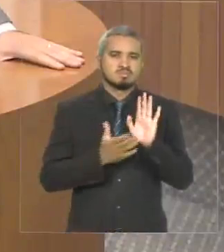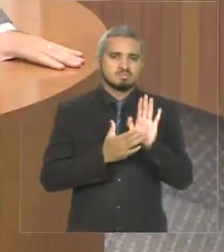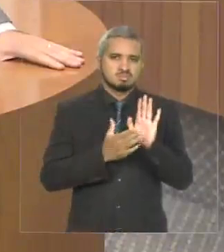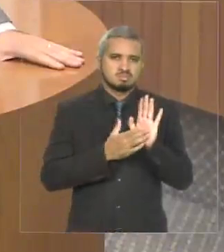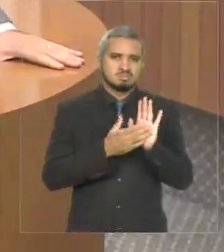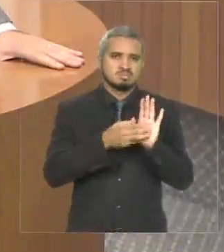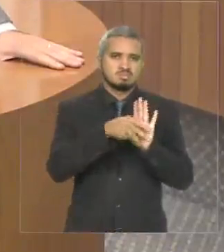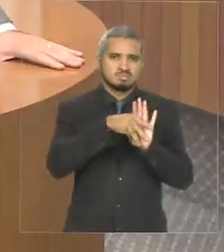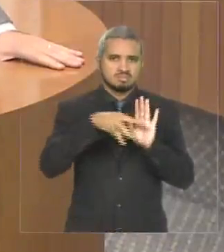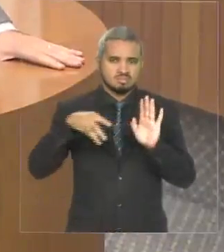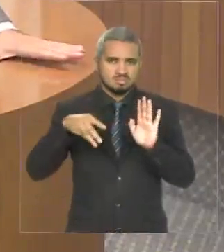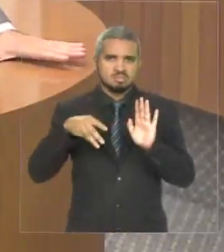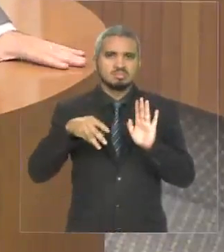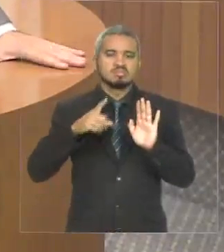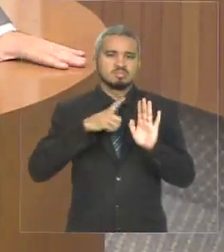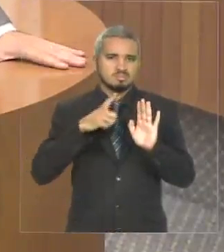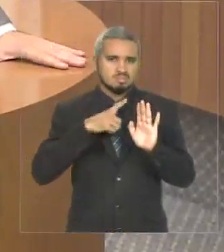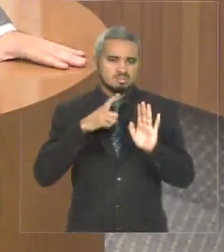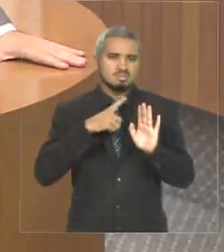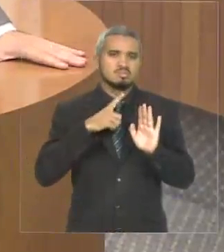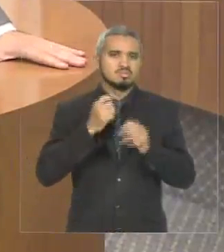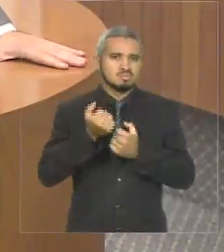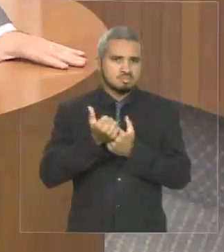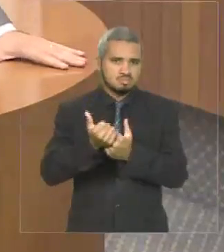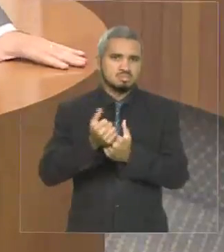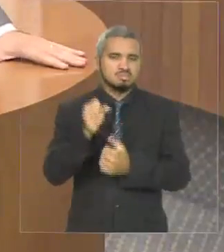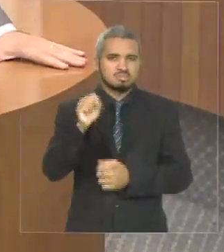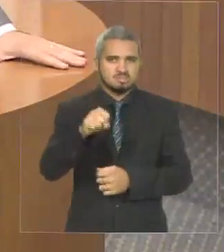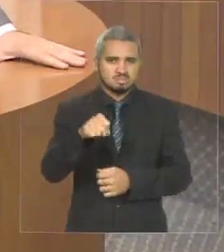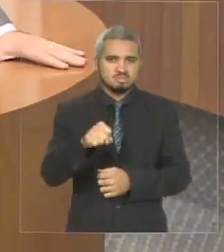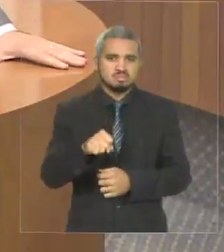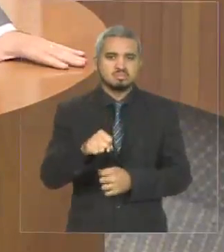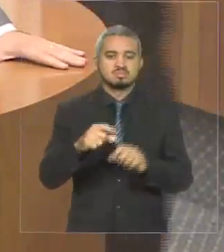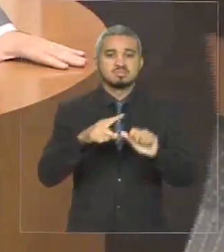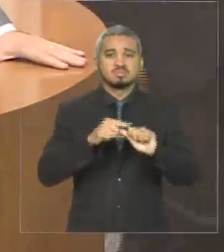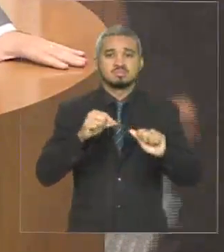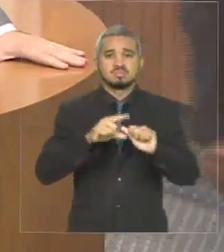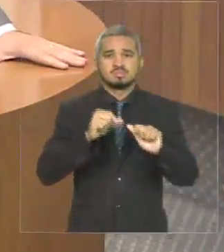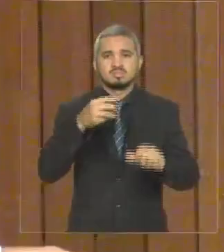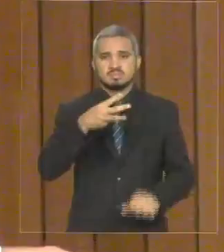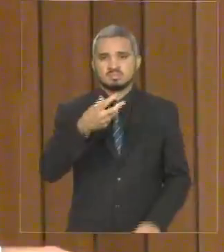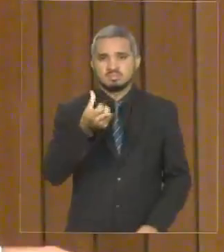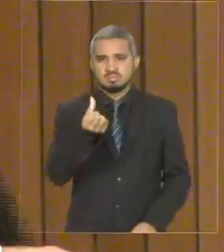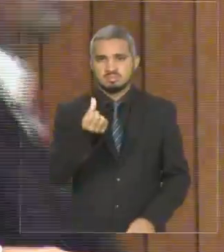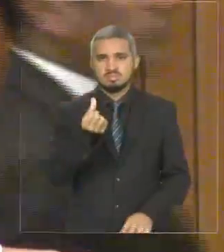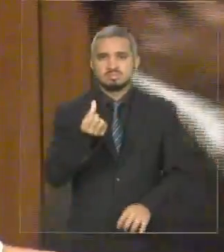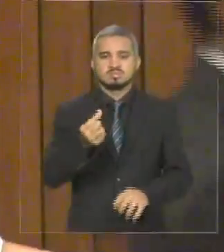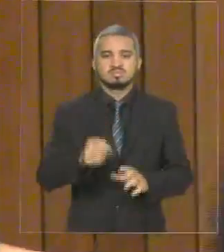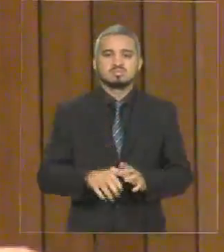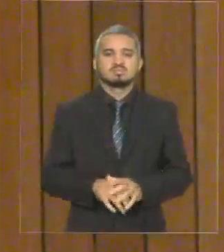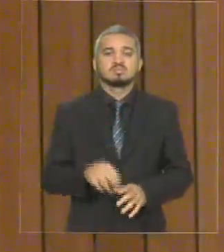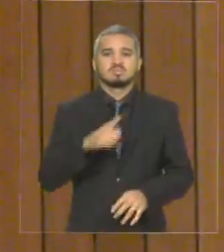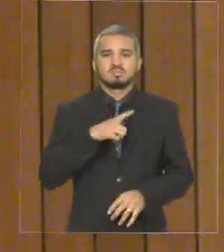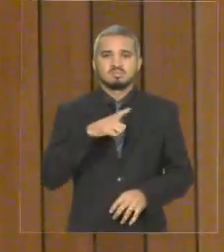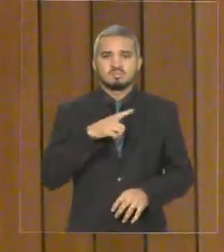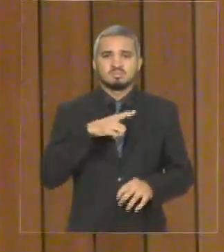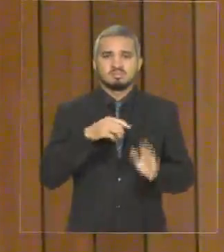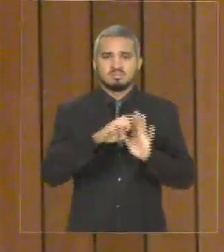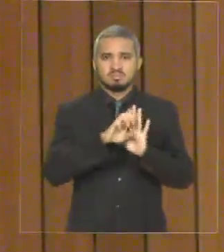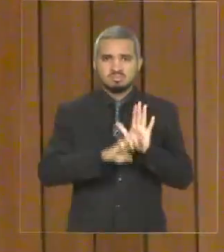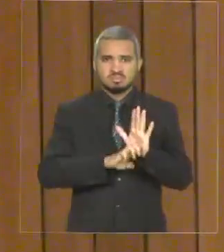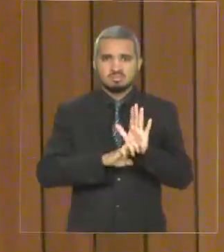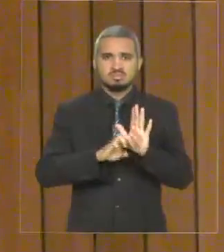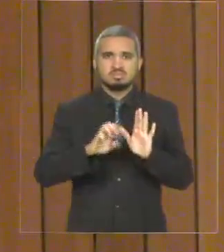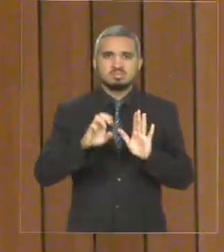claro em nosso voto que nós vamos apresentar, como é o caso do artigo 36, que no Estatuto do Magistério só previa gratificação